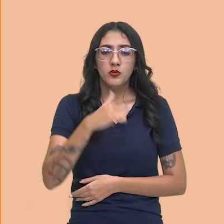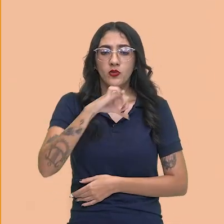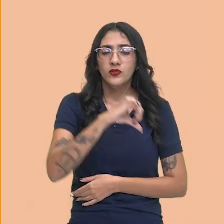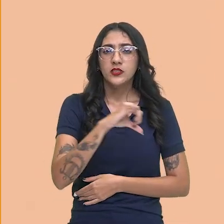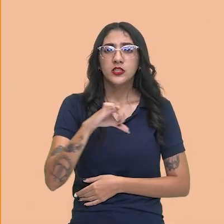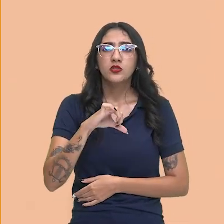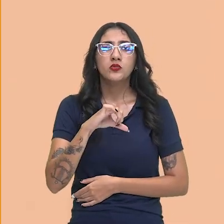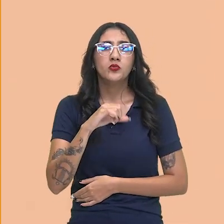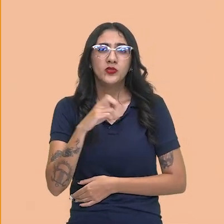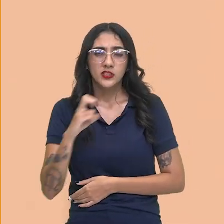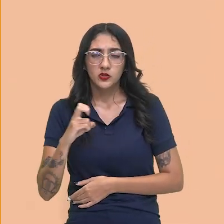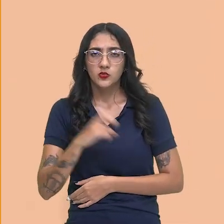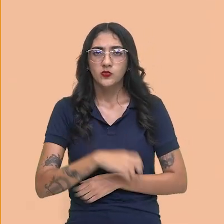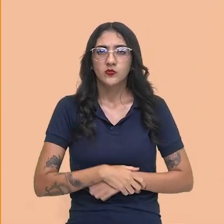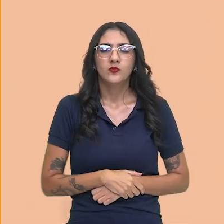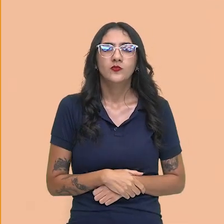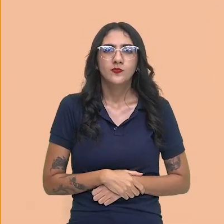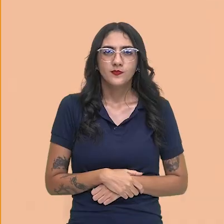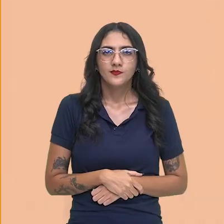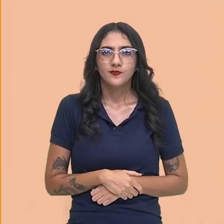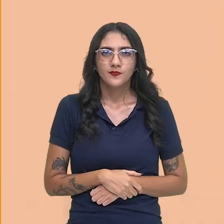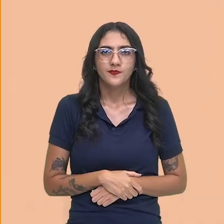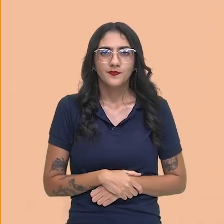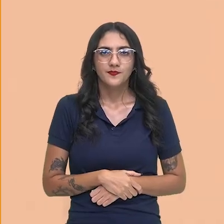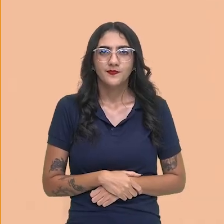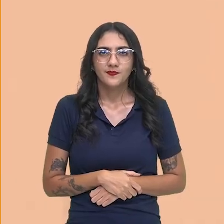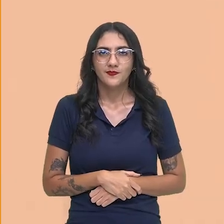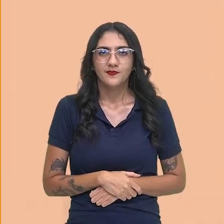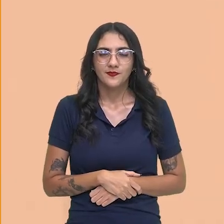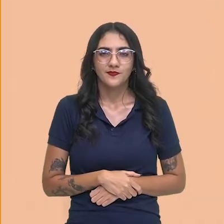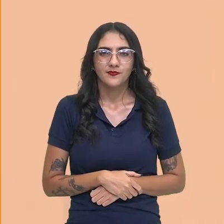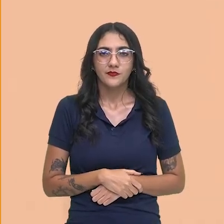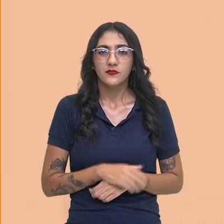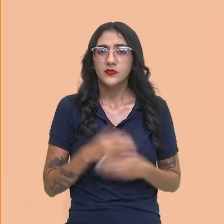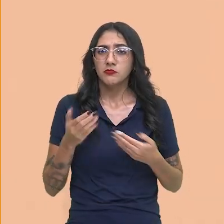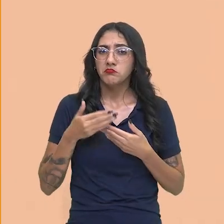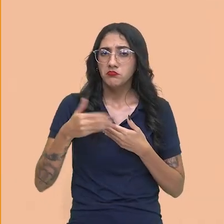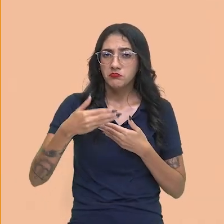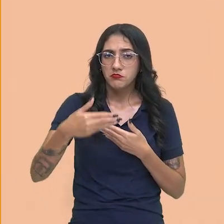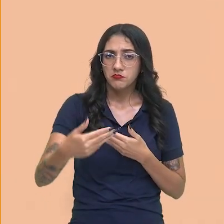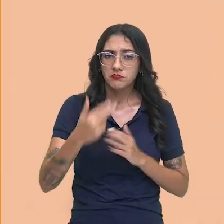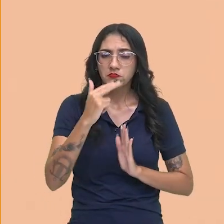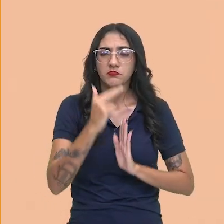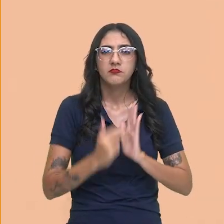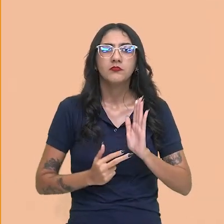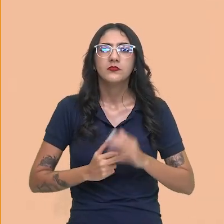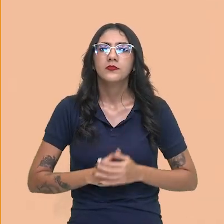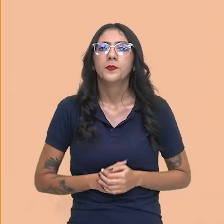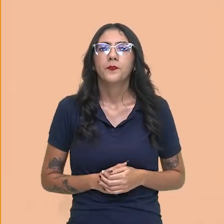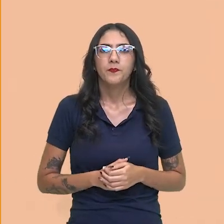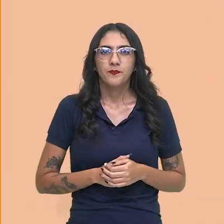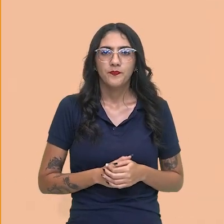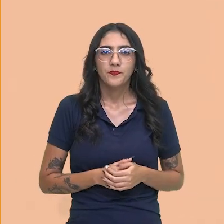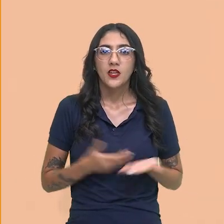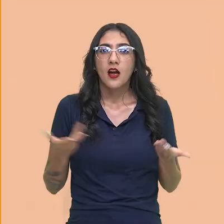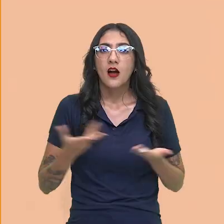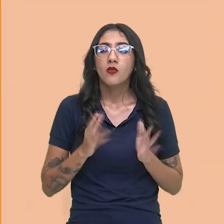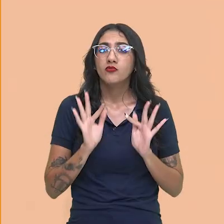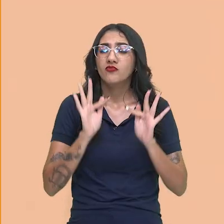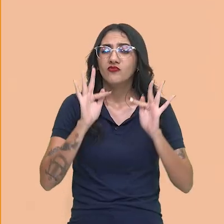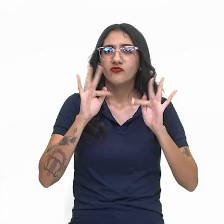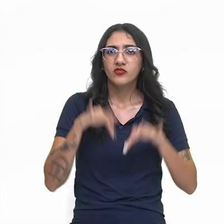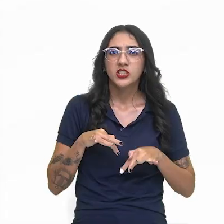1985, tá bem? Dando continuidade no nosso texto, Vamos falar do fim da ditadura e a